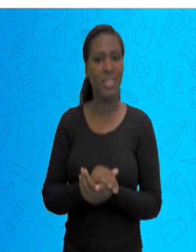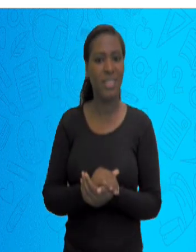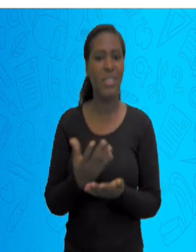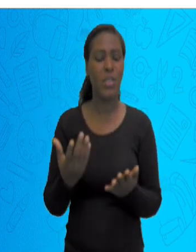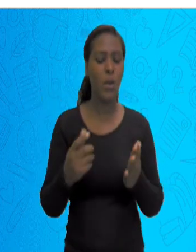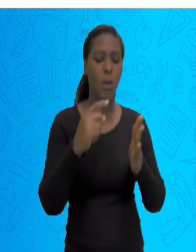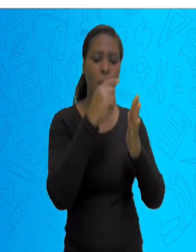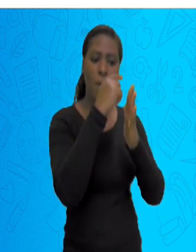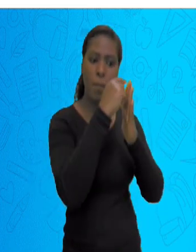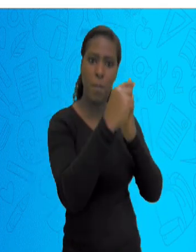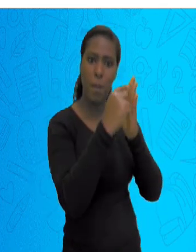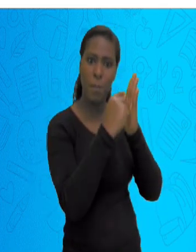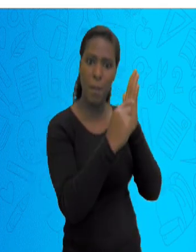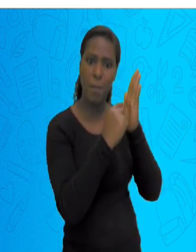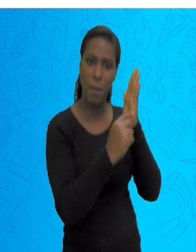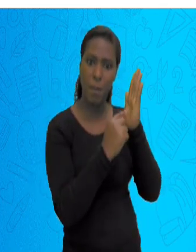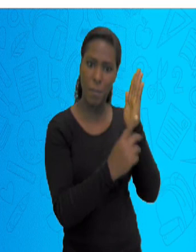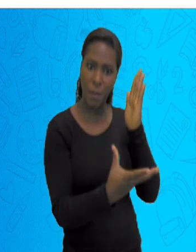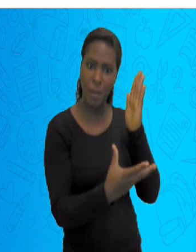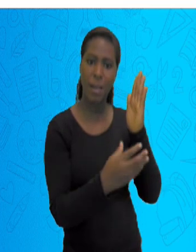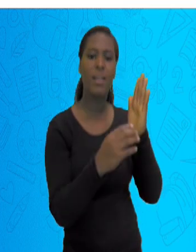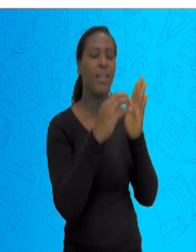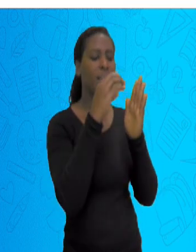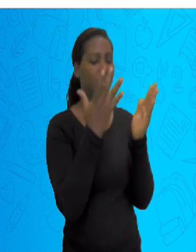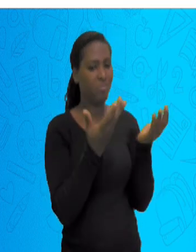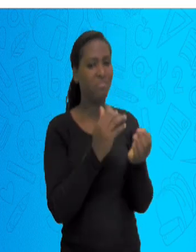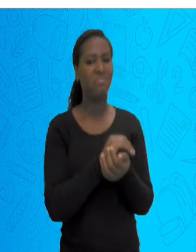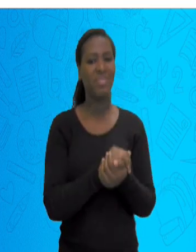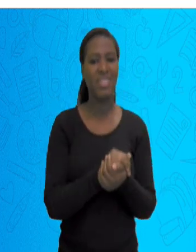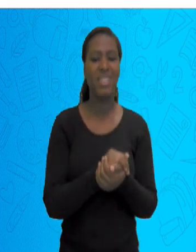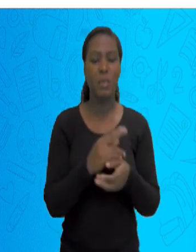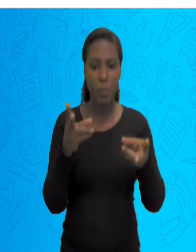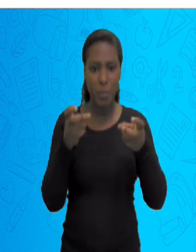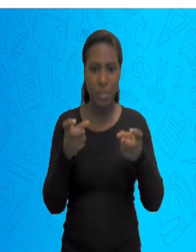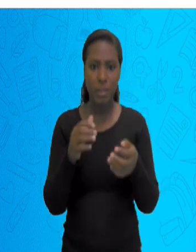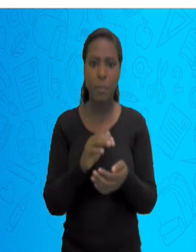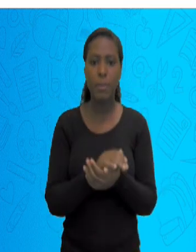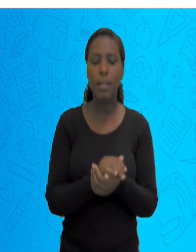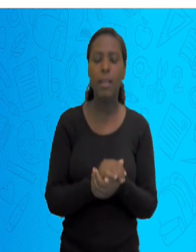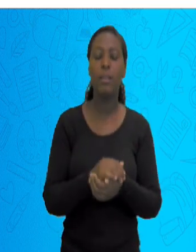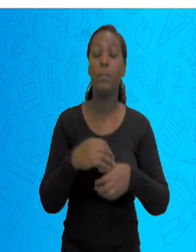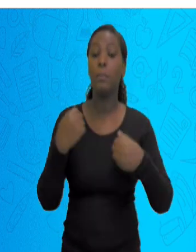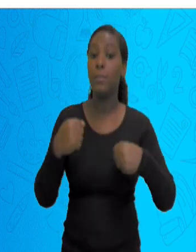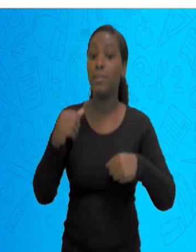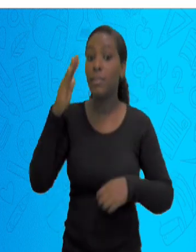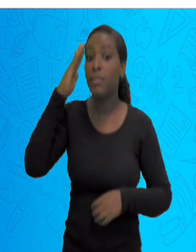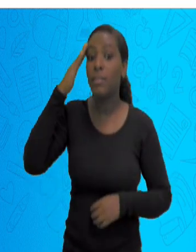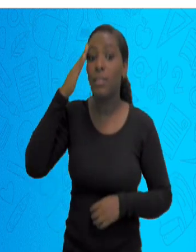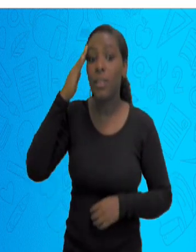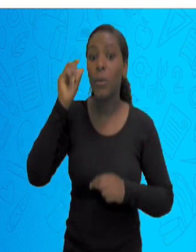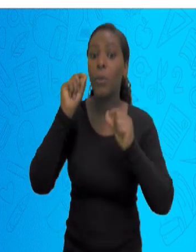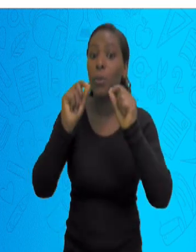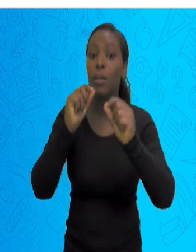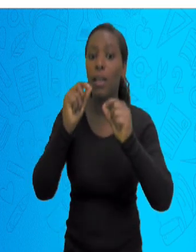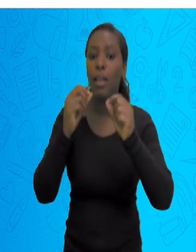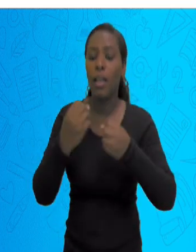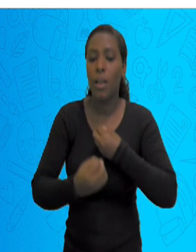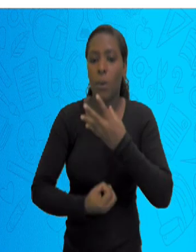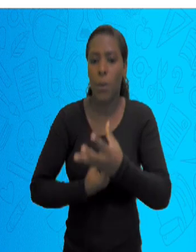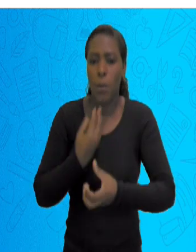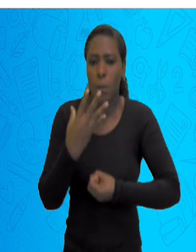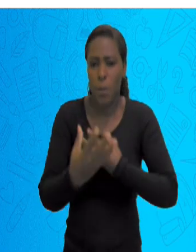versos. Ah, observaram? É exatamente isso que eu preciso que vocês entendam. O